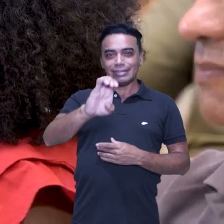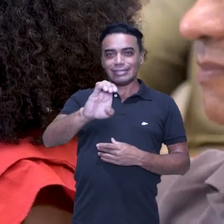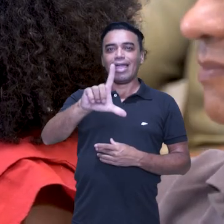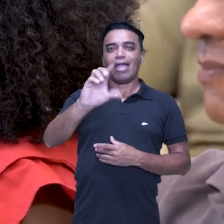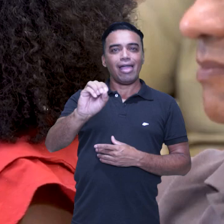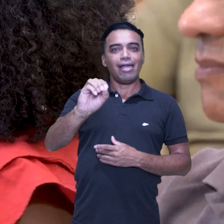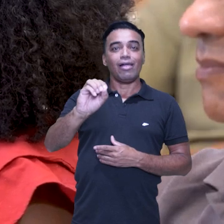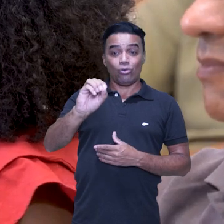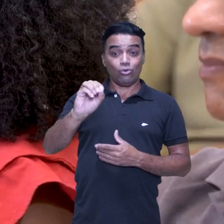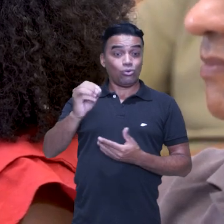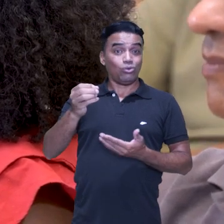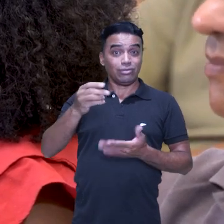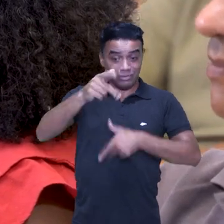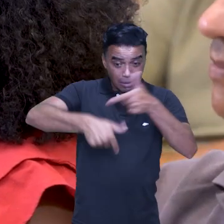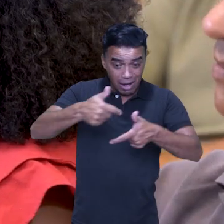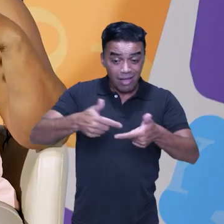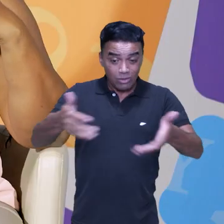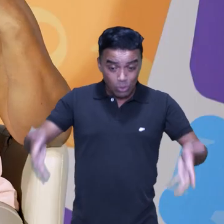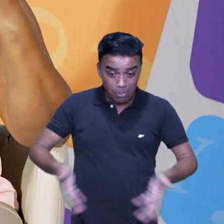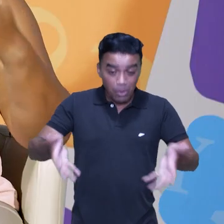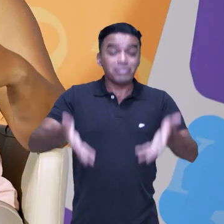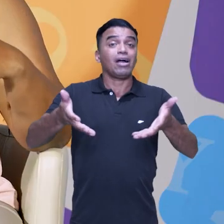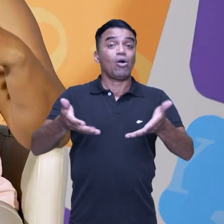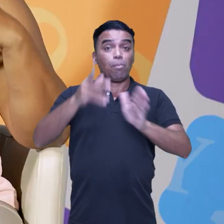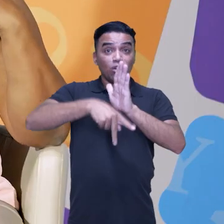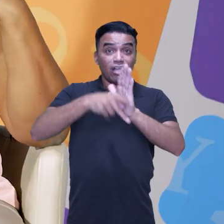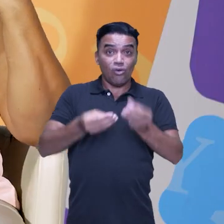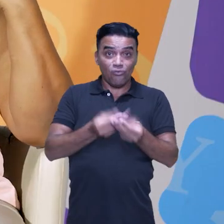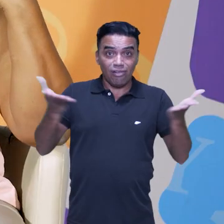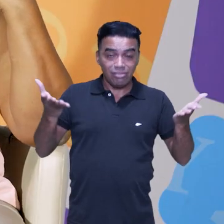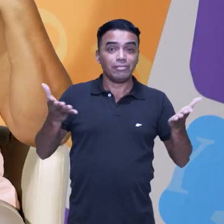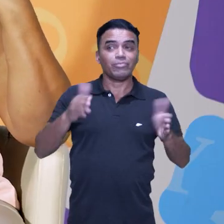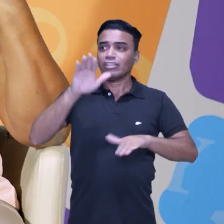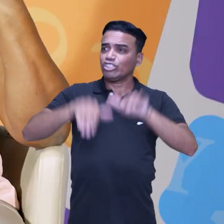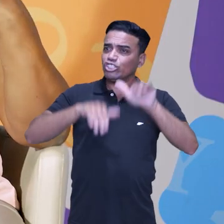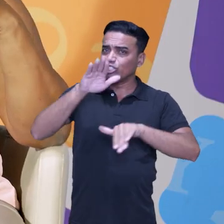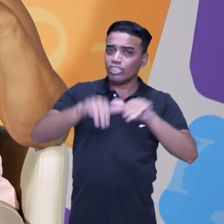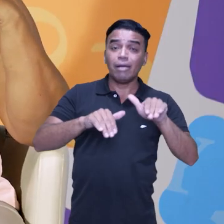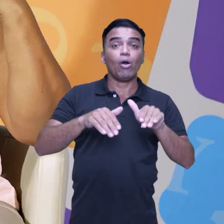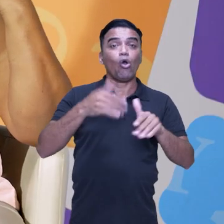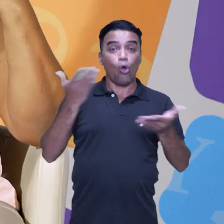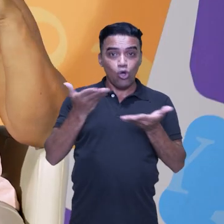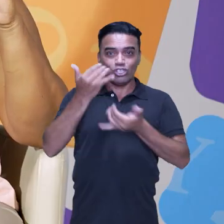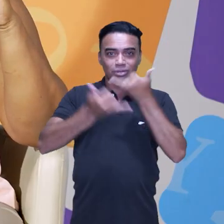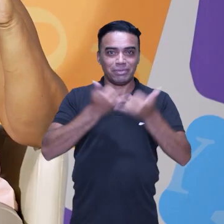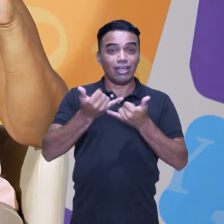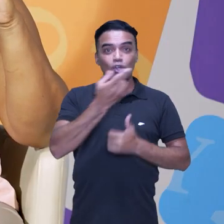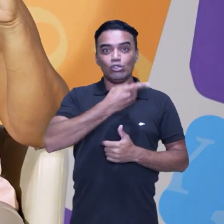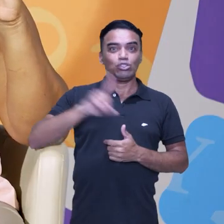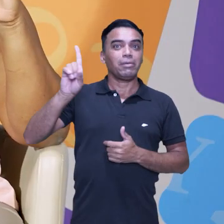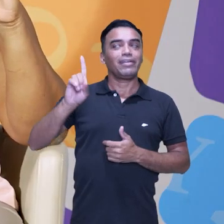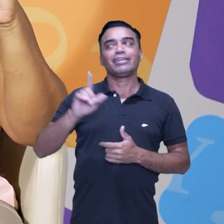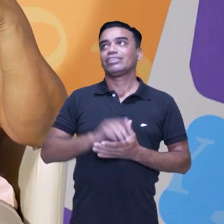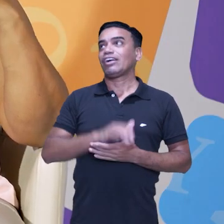esse projeto traz, e o quanto é importante a gente fazer esse chamamento. Eu falei, hoje até brinquei, né? Hoje é a última vez que a gente